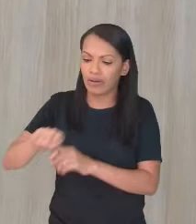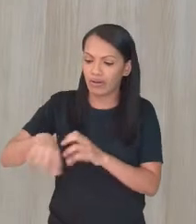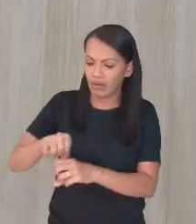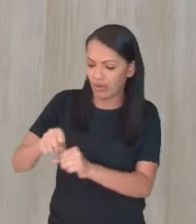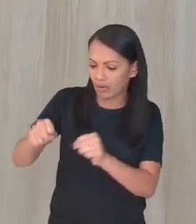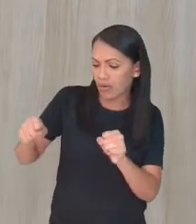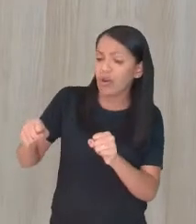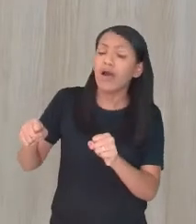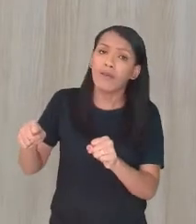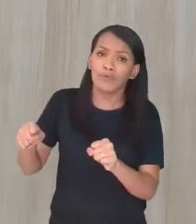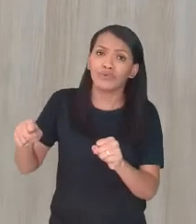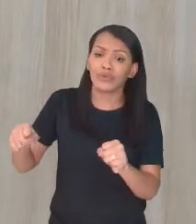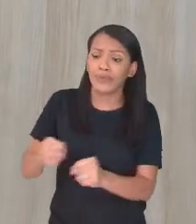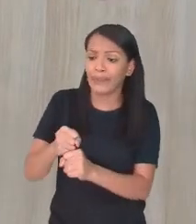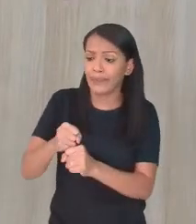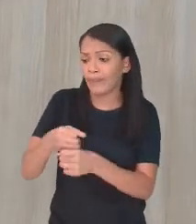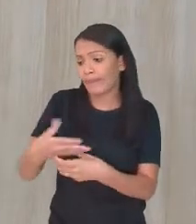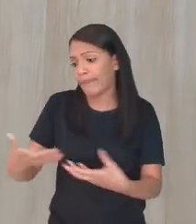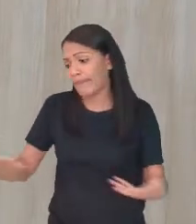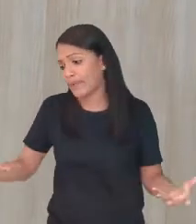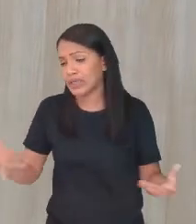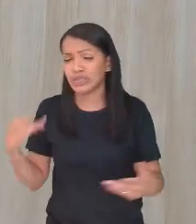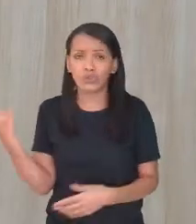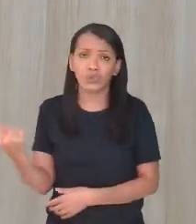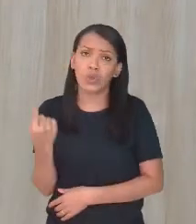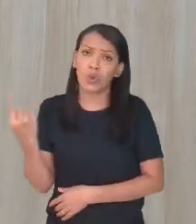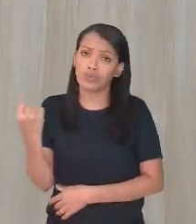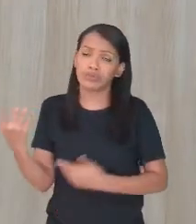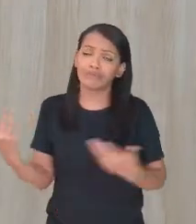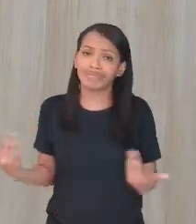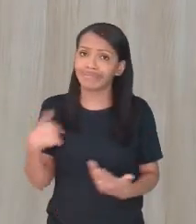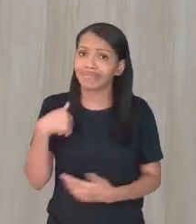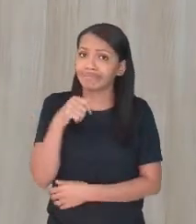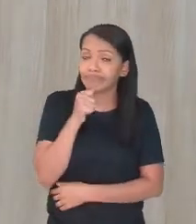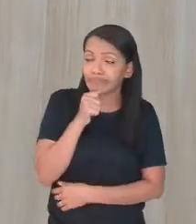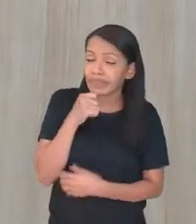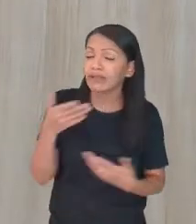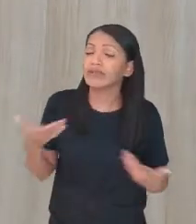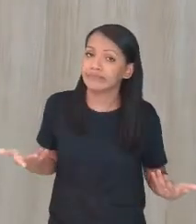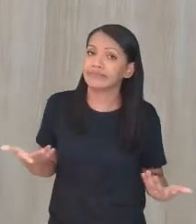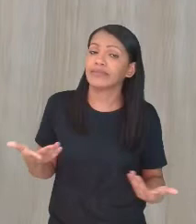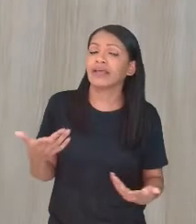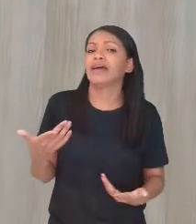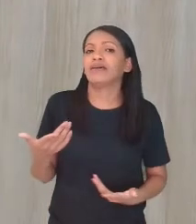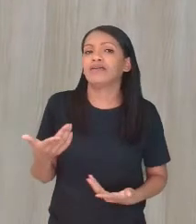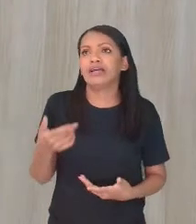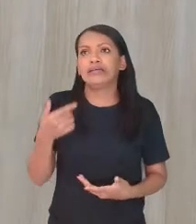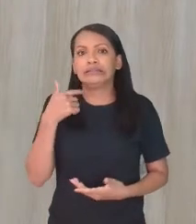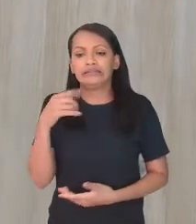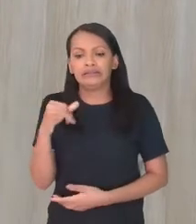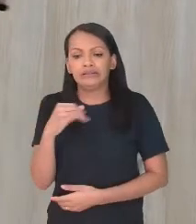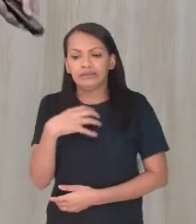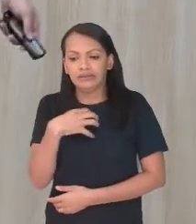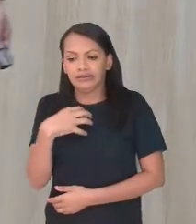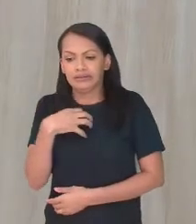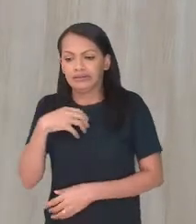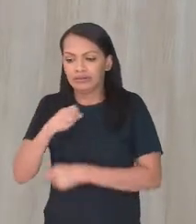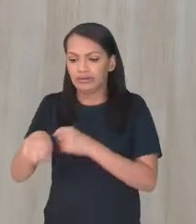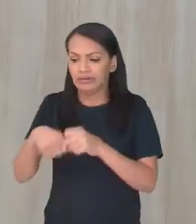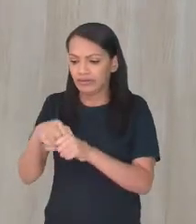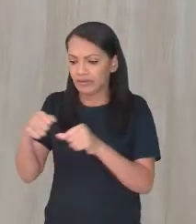se desatar por si só. Então, a gente não consegue sentir falta de um nó, né? Quando a gente tem